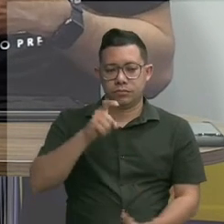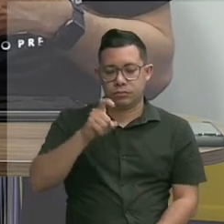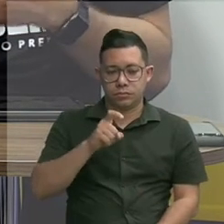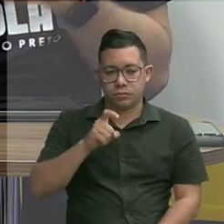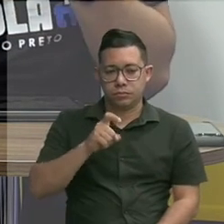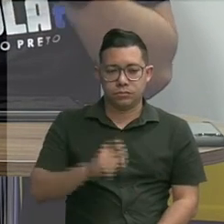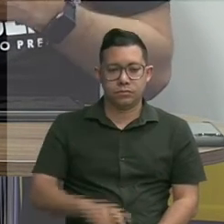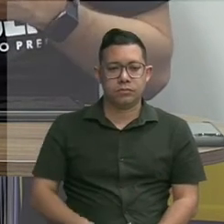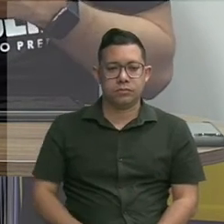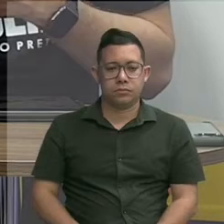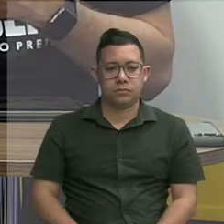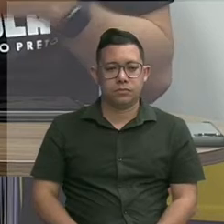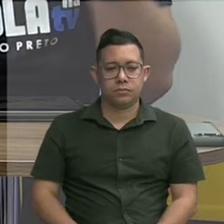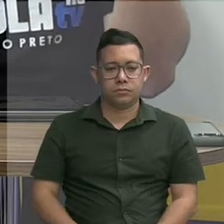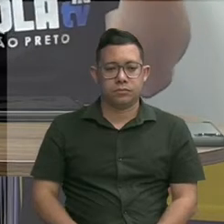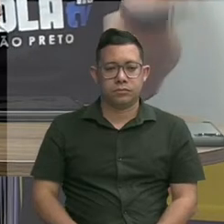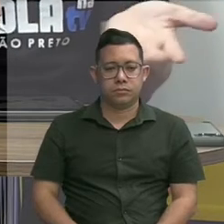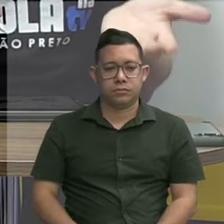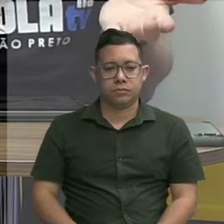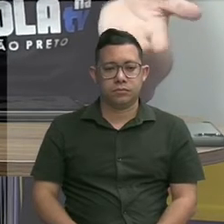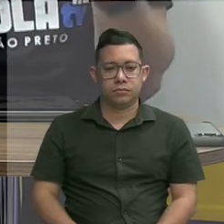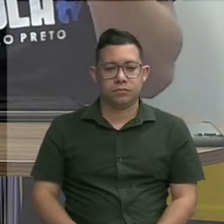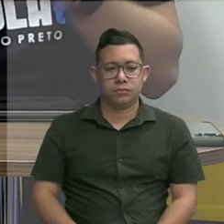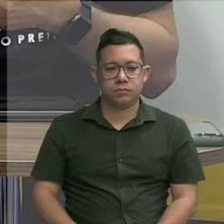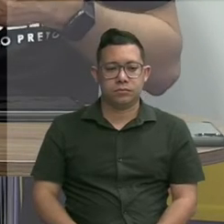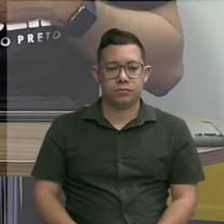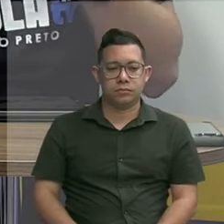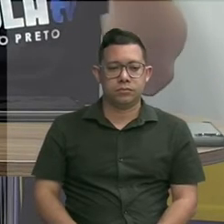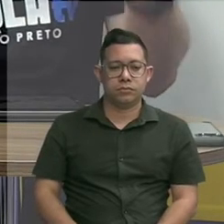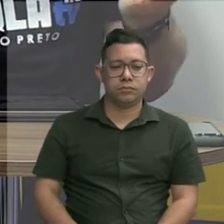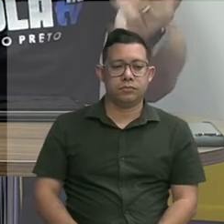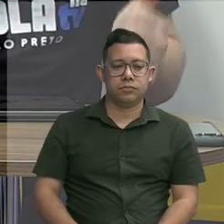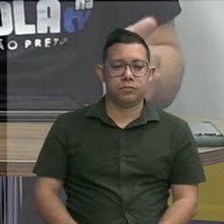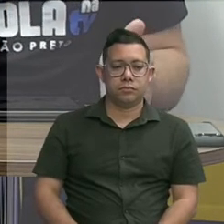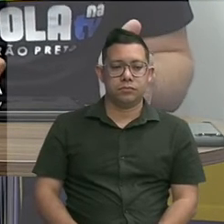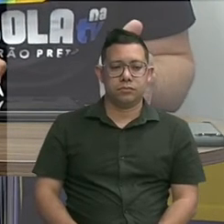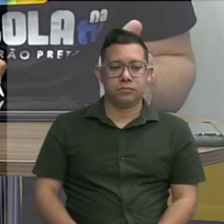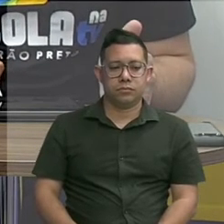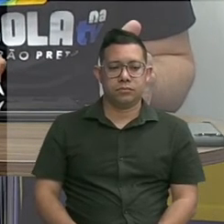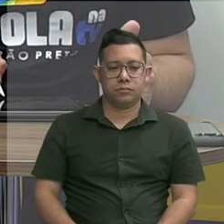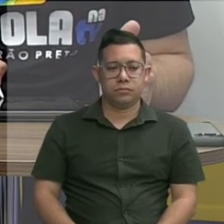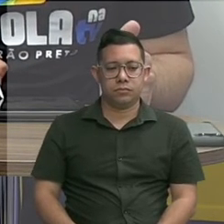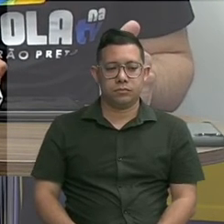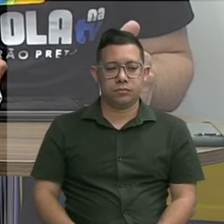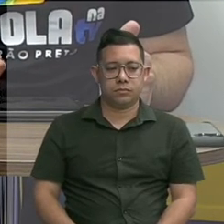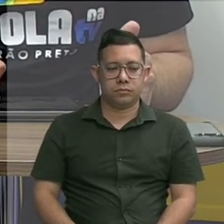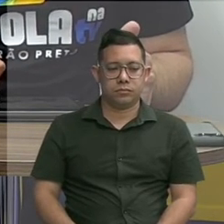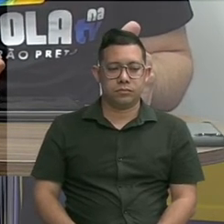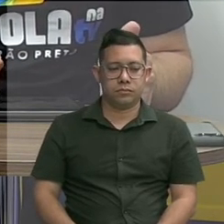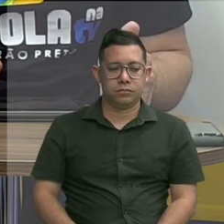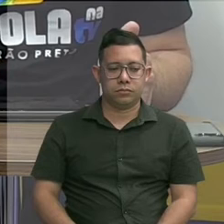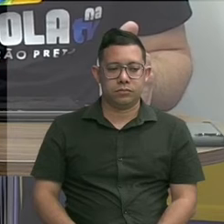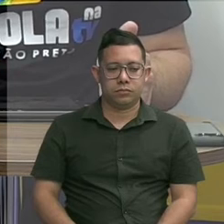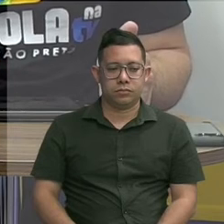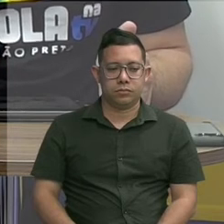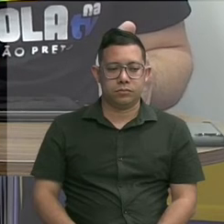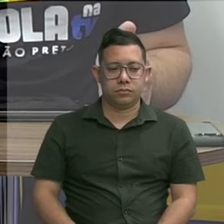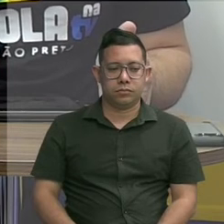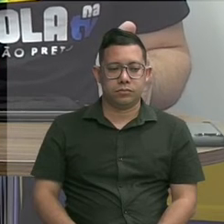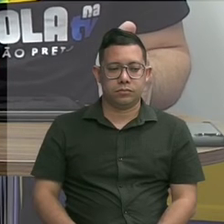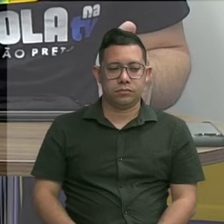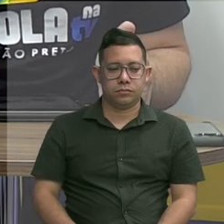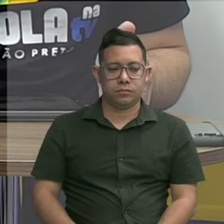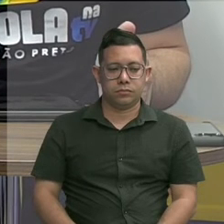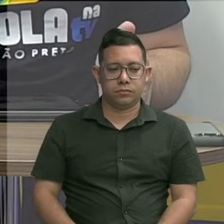vê que a sentença é verdadeira ela é Raiz Se for falsa não é então vai ficar o 7 ao quadrado 49 -